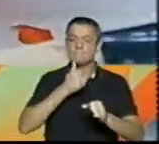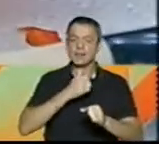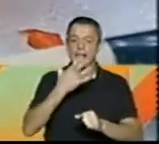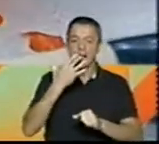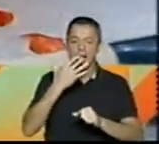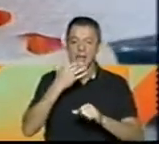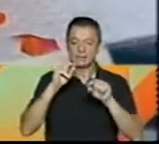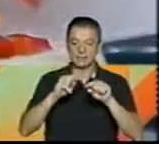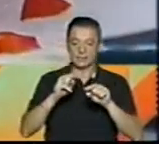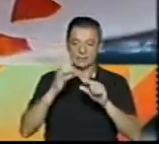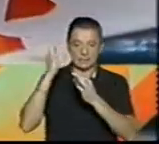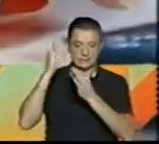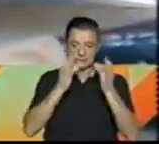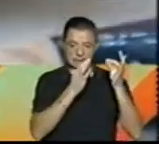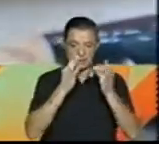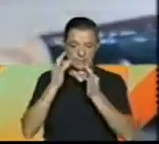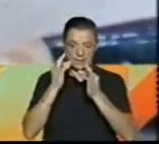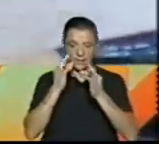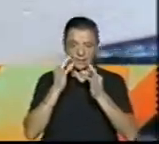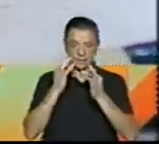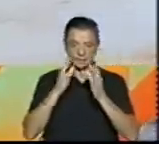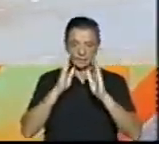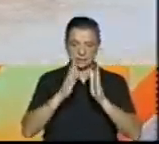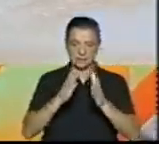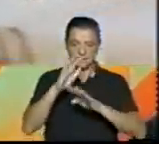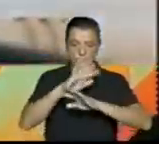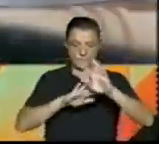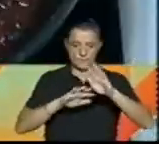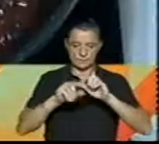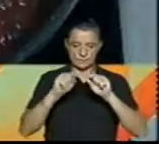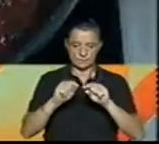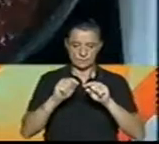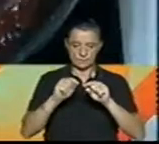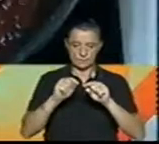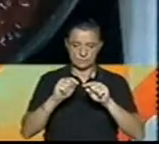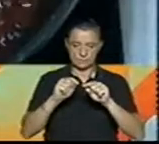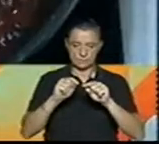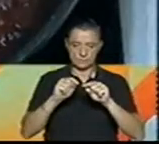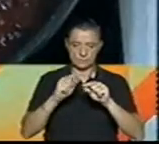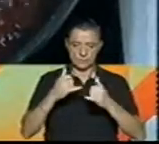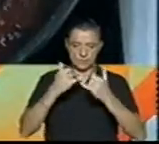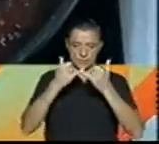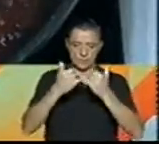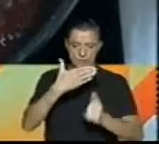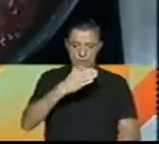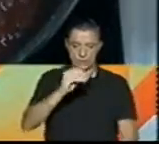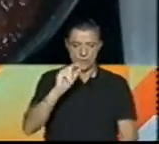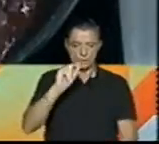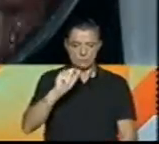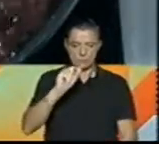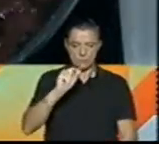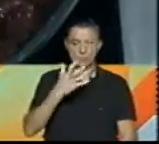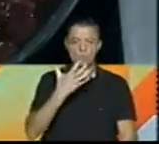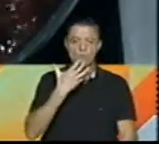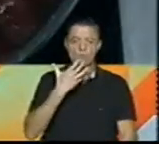a sardinha? É quase no fim, não é? Sardinha, geralmente, o que é que eu faço? A sardinha, coloco, passado 10 minutos de estar o